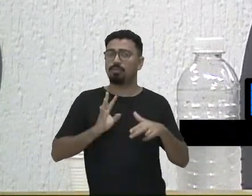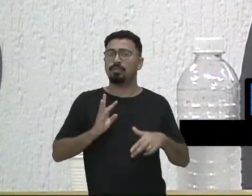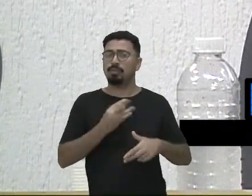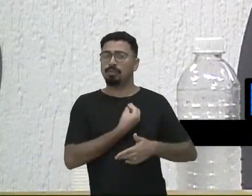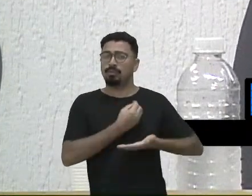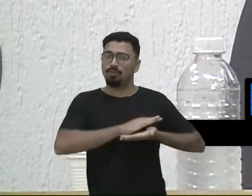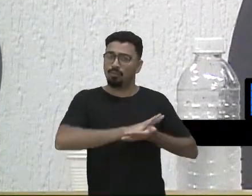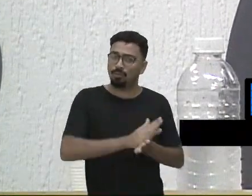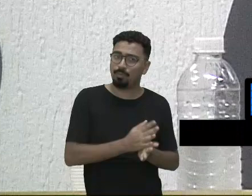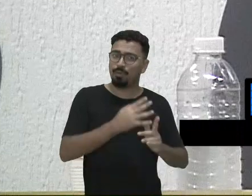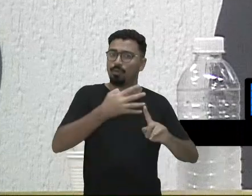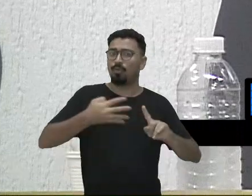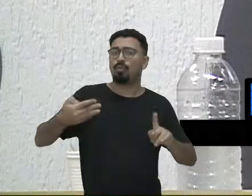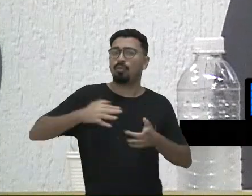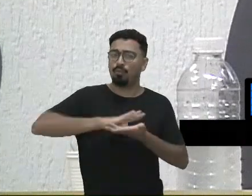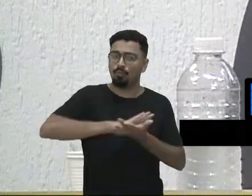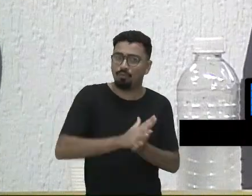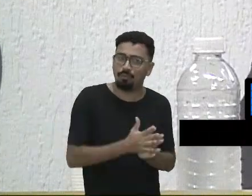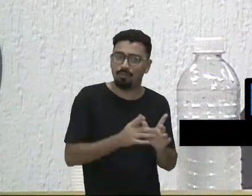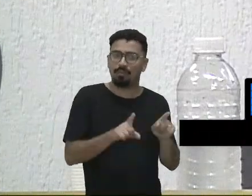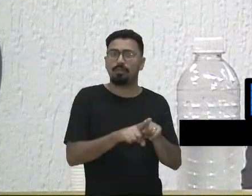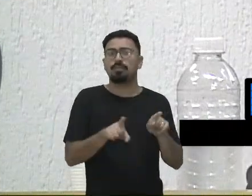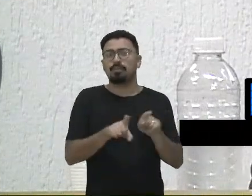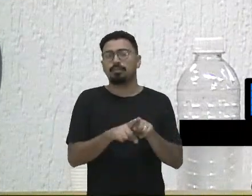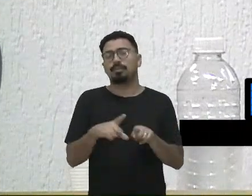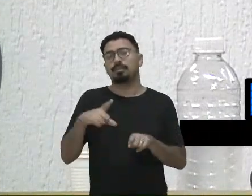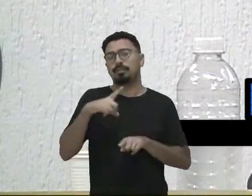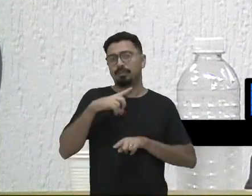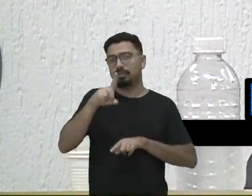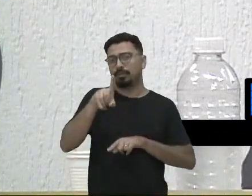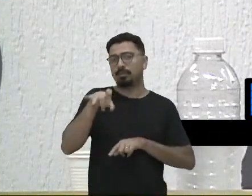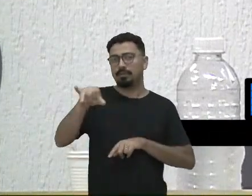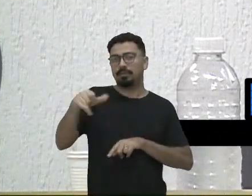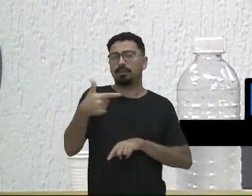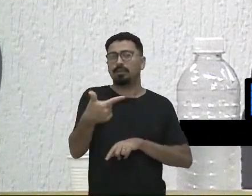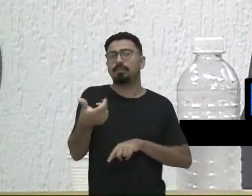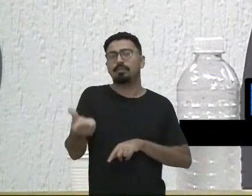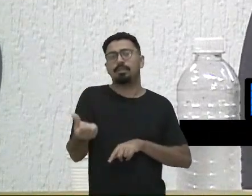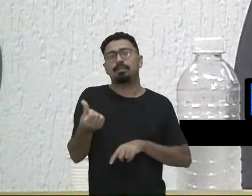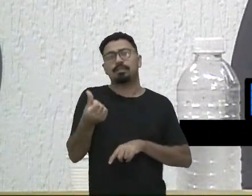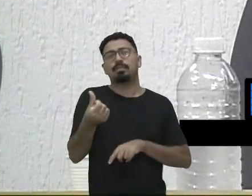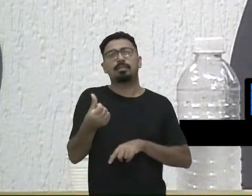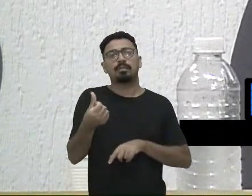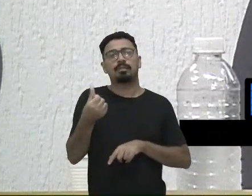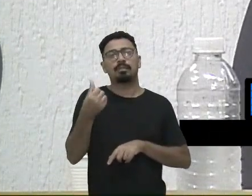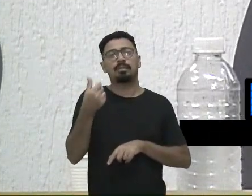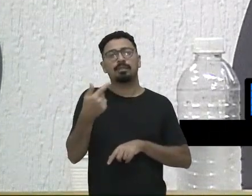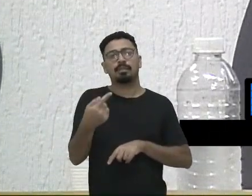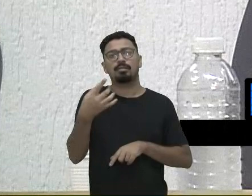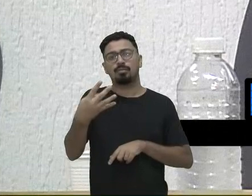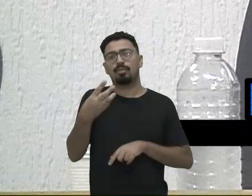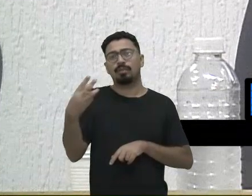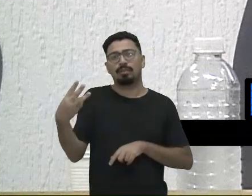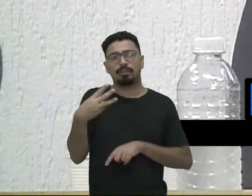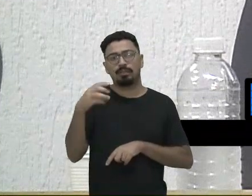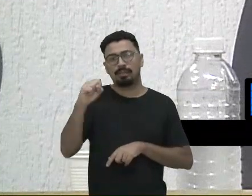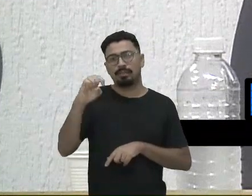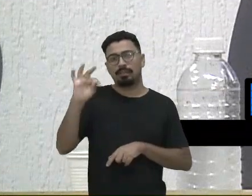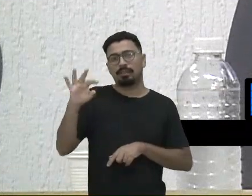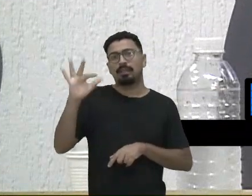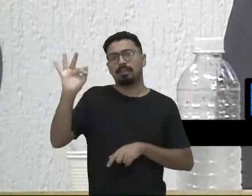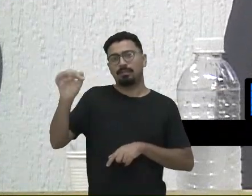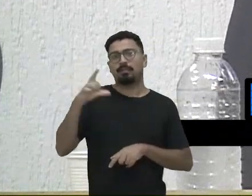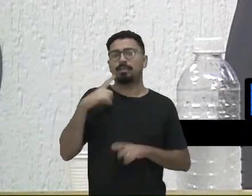do STF através de uma decisão da ADI, se eu não me engano, 26 da MI 4733 do STF, que institucionalizou